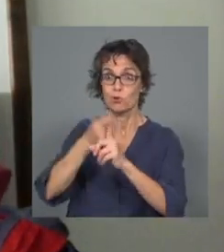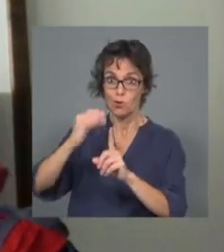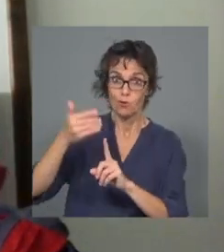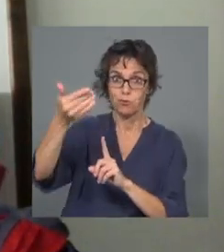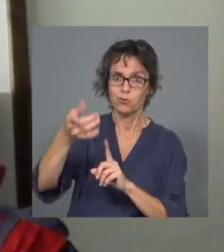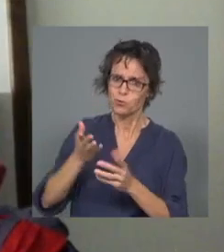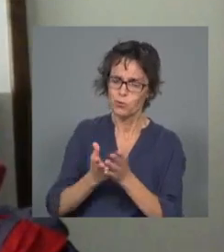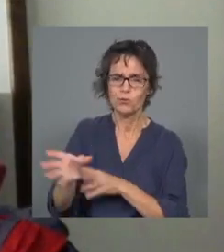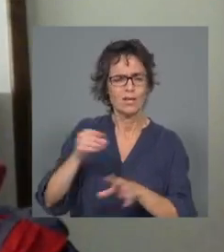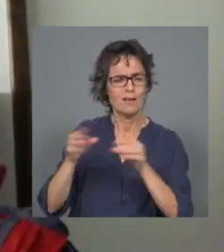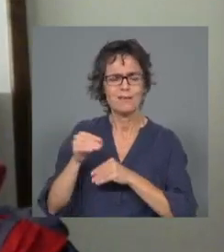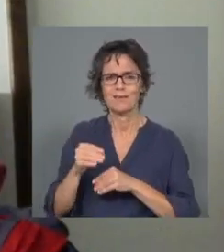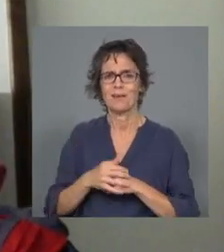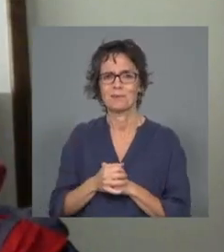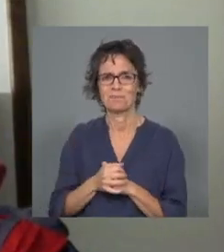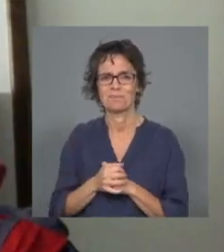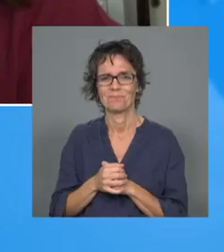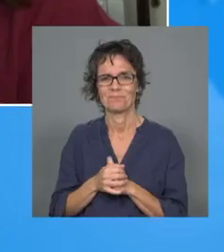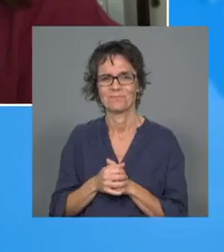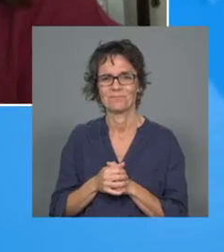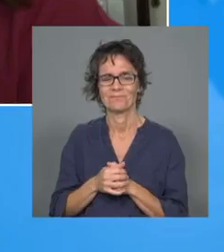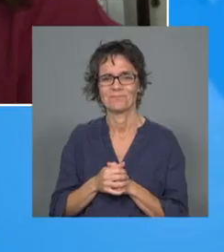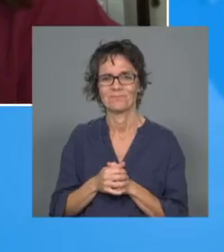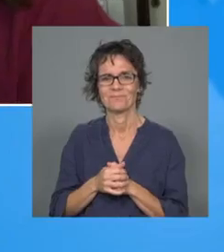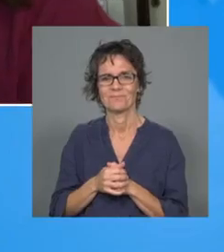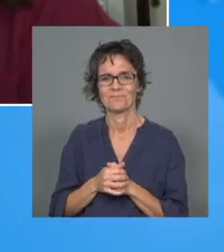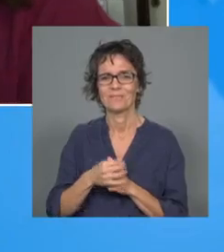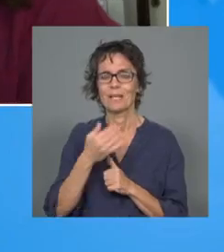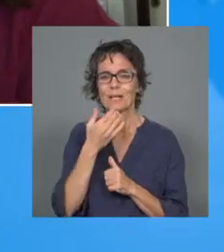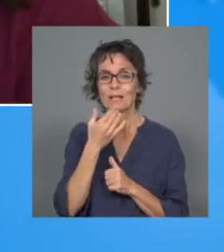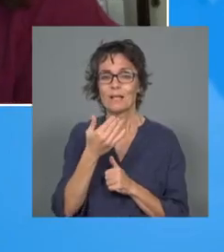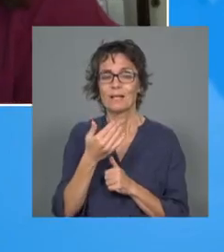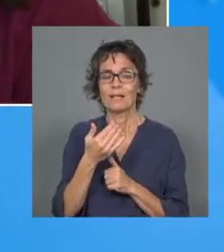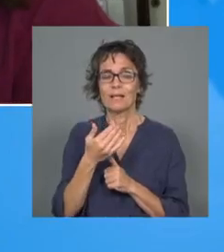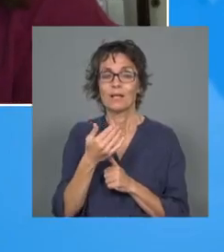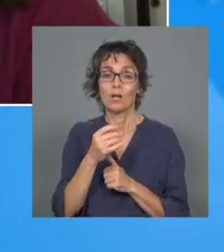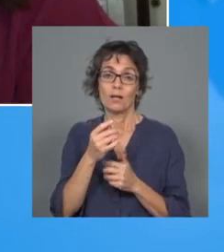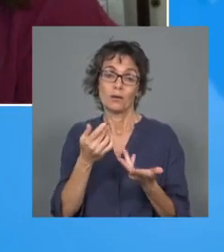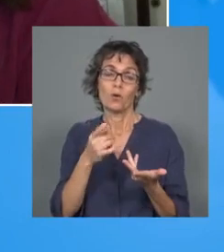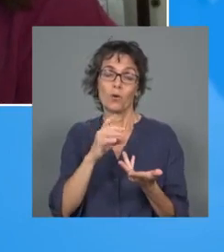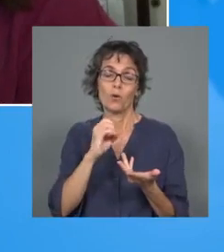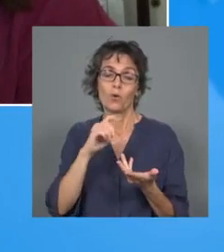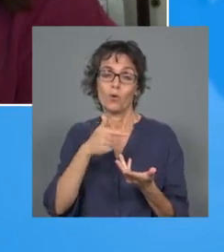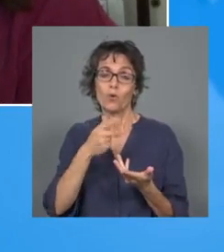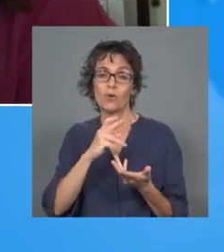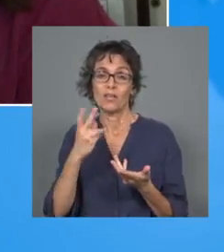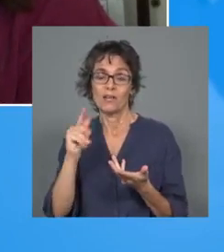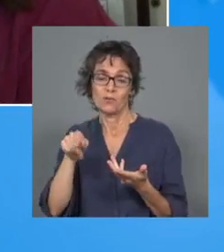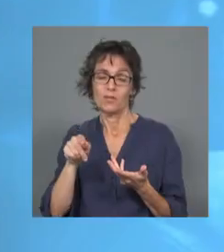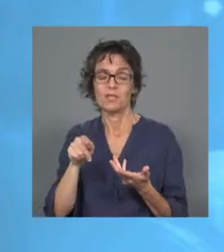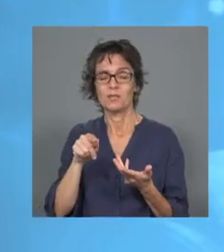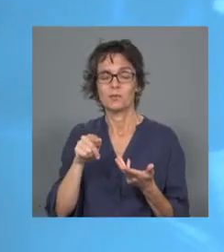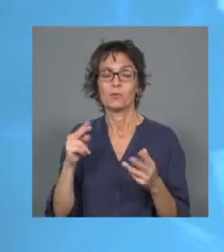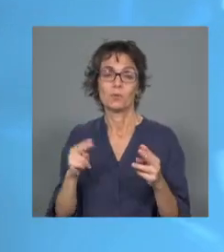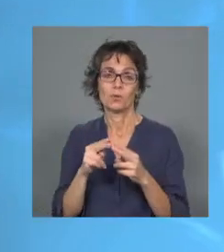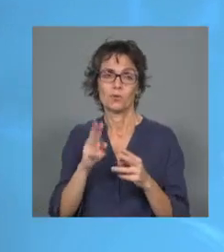que continuam. Otávio Carmo, este é um encontro que chega com 2 anos de atraso, digamos assim, era para